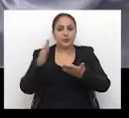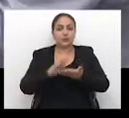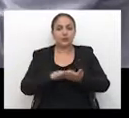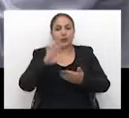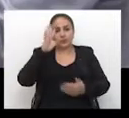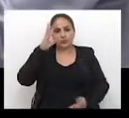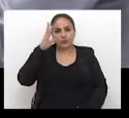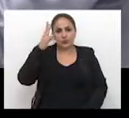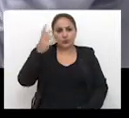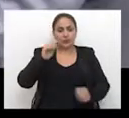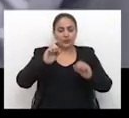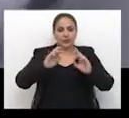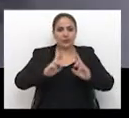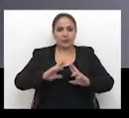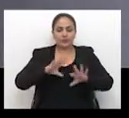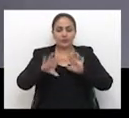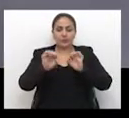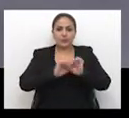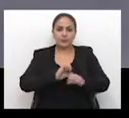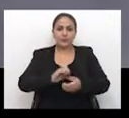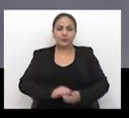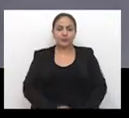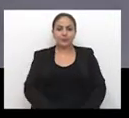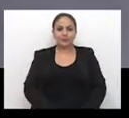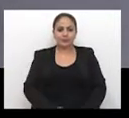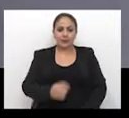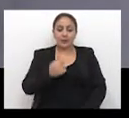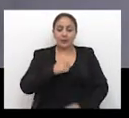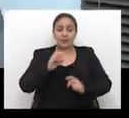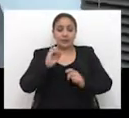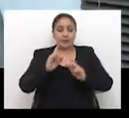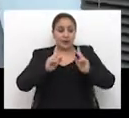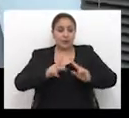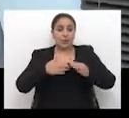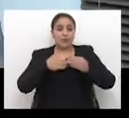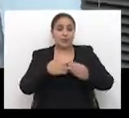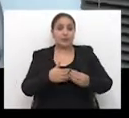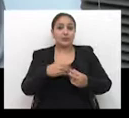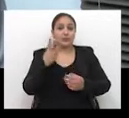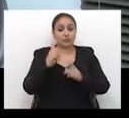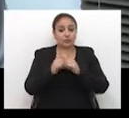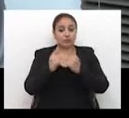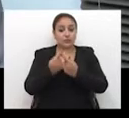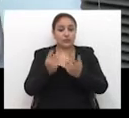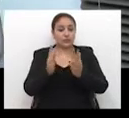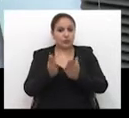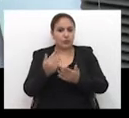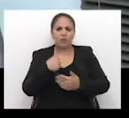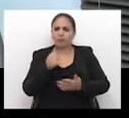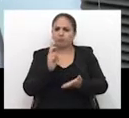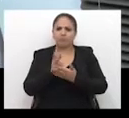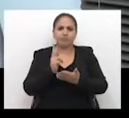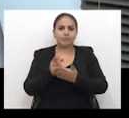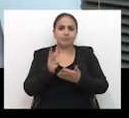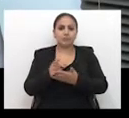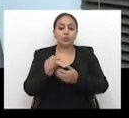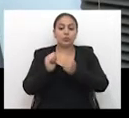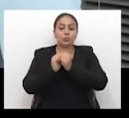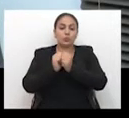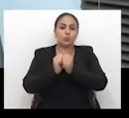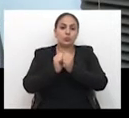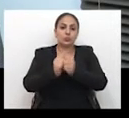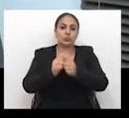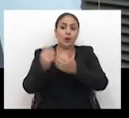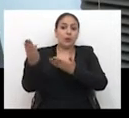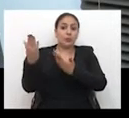homenageado revolucionou o segmento de formaturas que me acompanha aí no terceiro mandato sabe que eu sempre levo